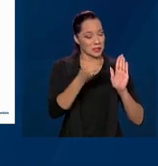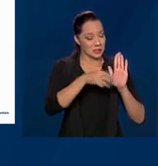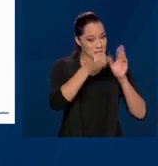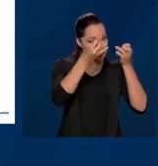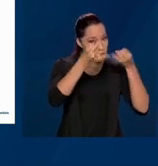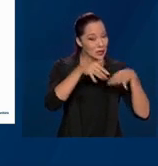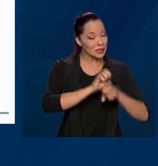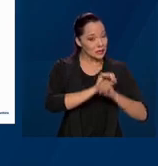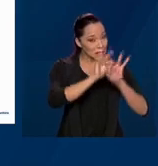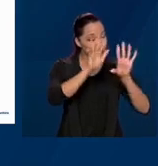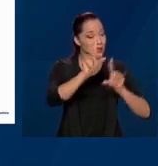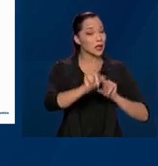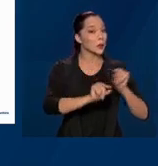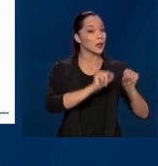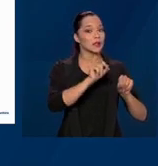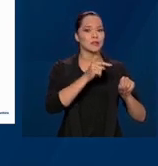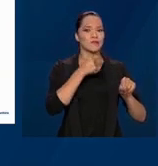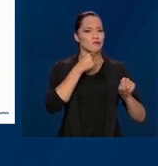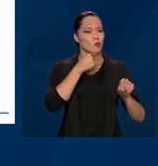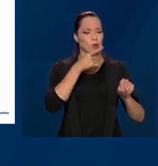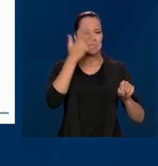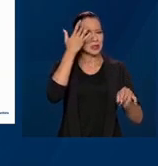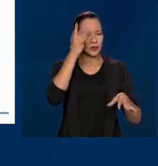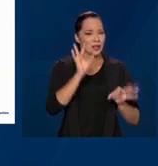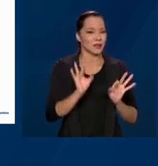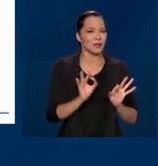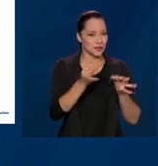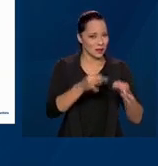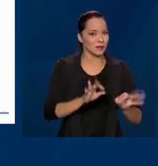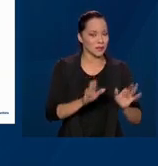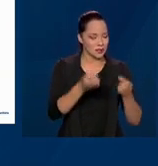esclarecer e entender melhor o que é. A gente não conseguiu entender.